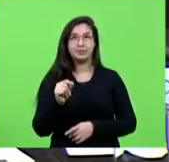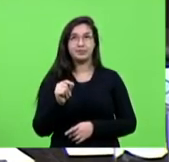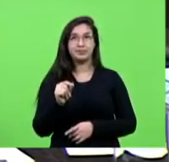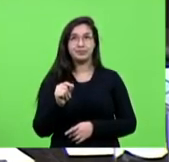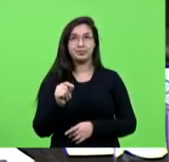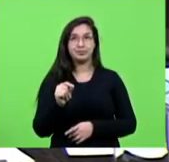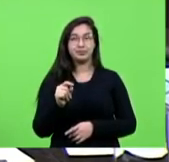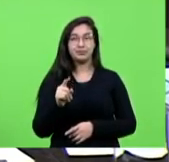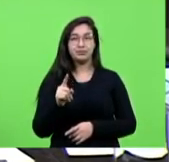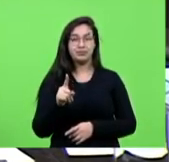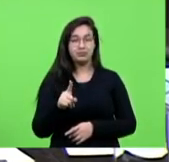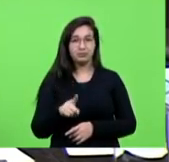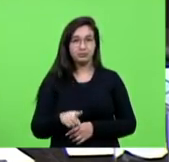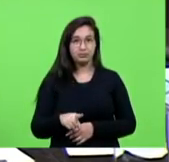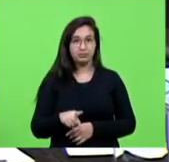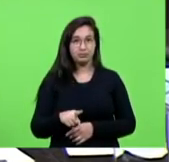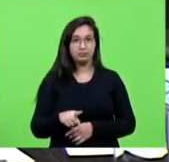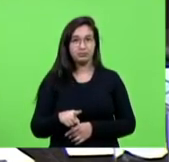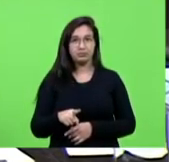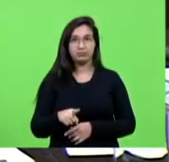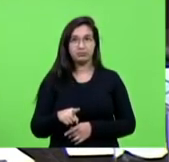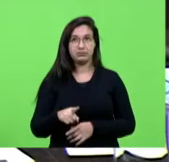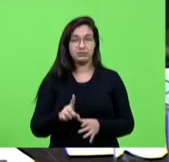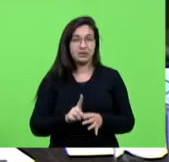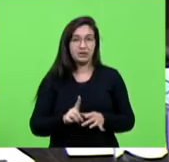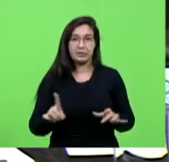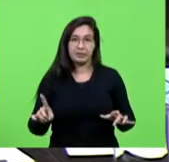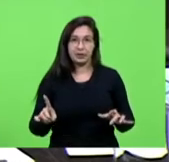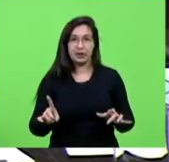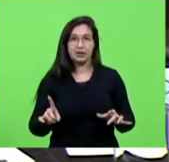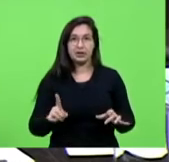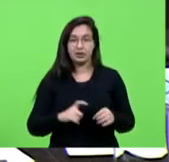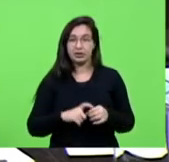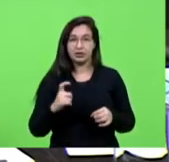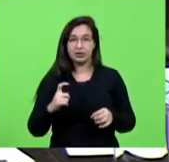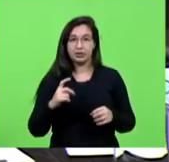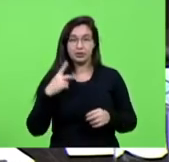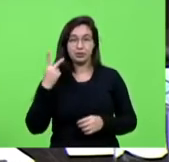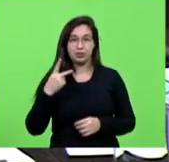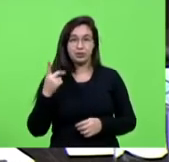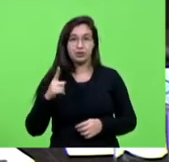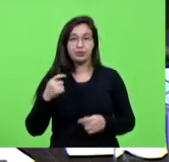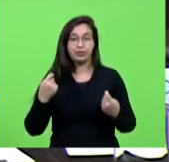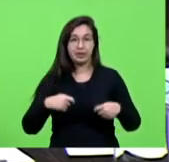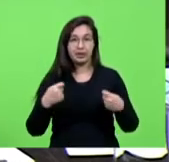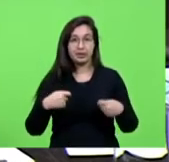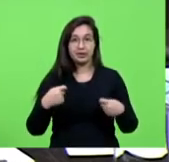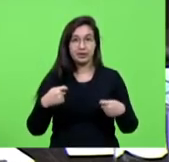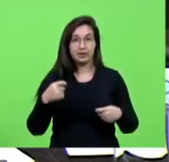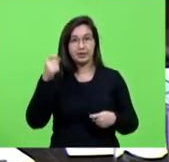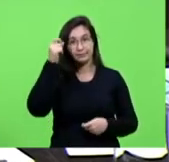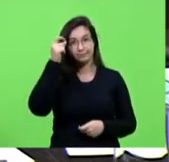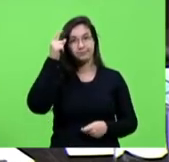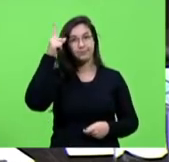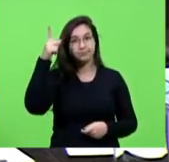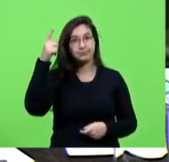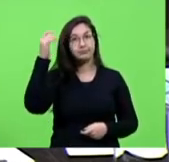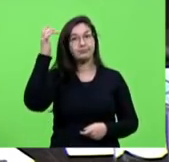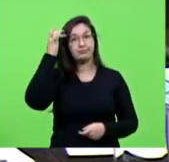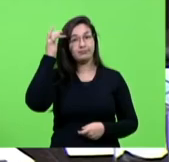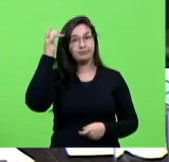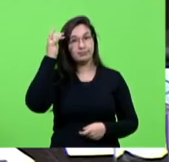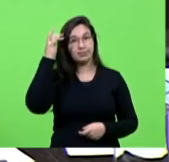é inerente ao político, é ter maturidade. Porque aqui somos divergentes em